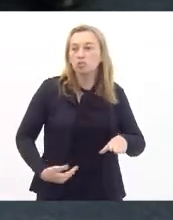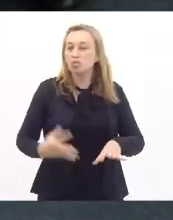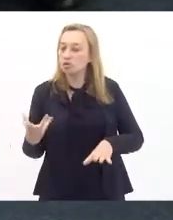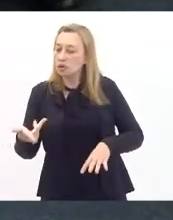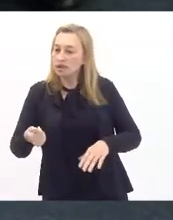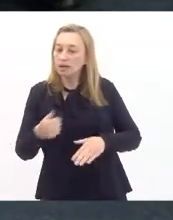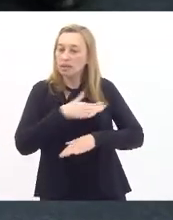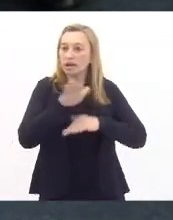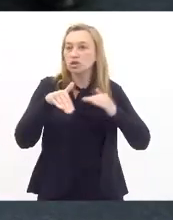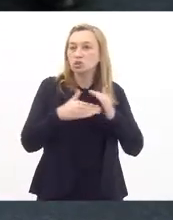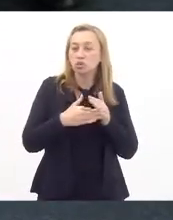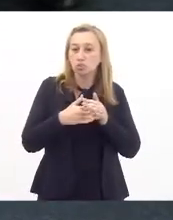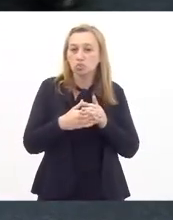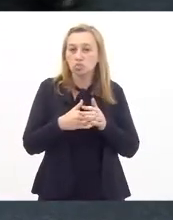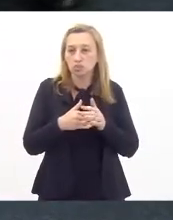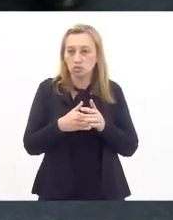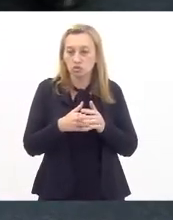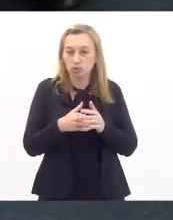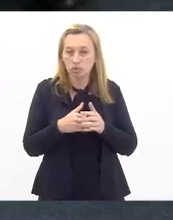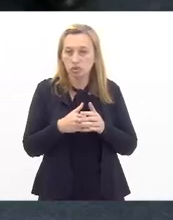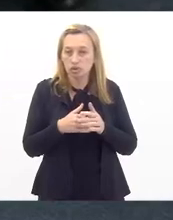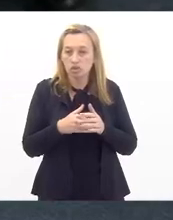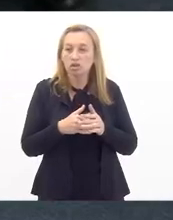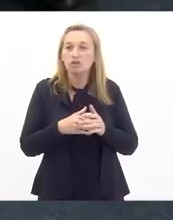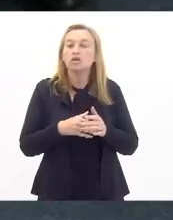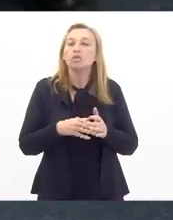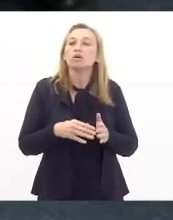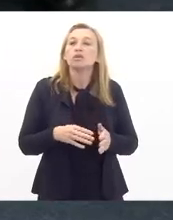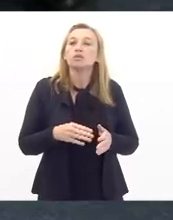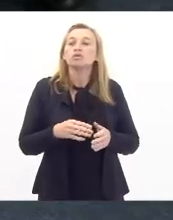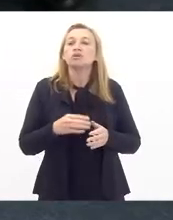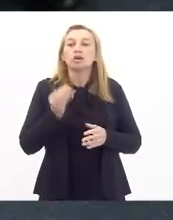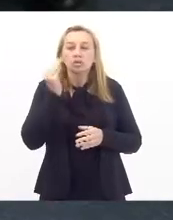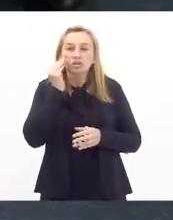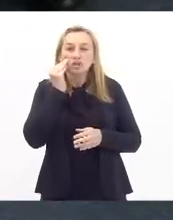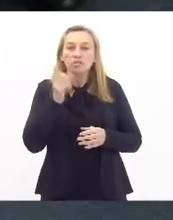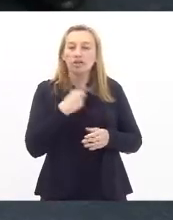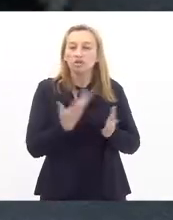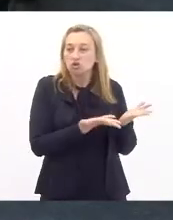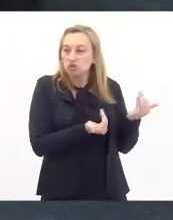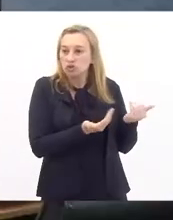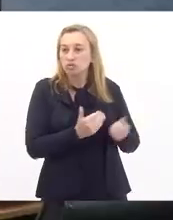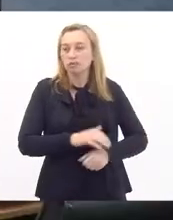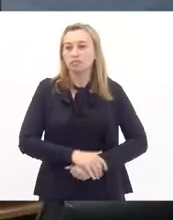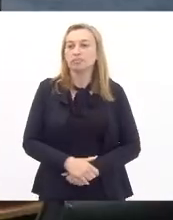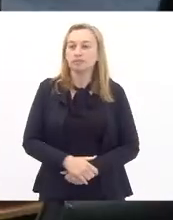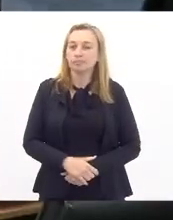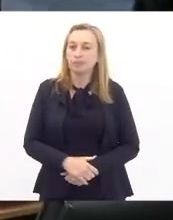para todos e todas como uma porta de oportunização da Nossa Juventude